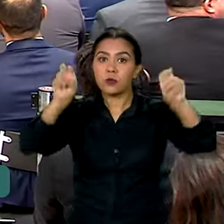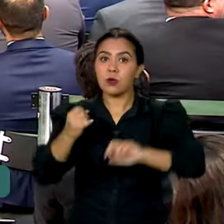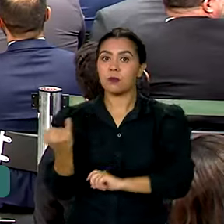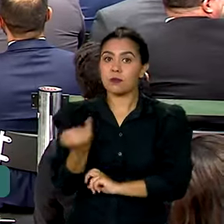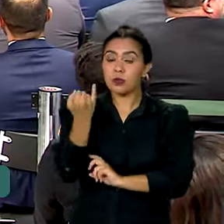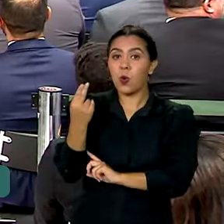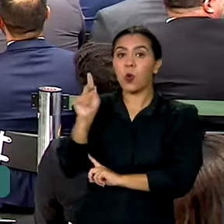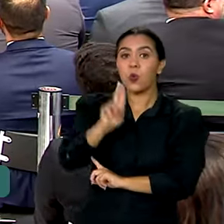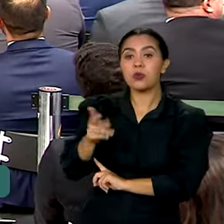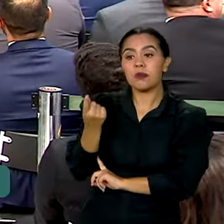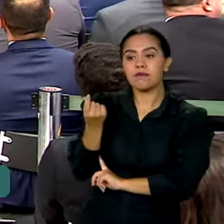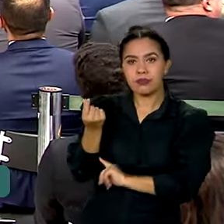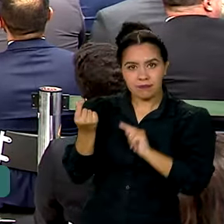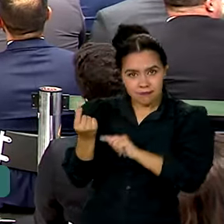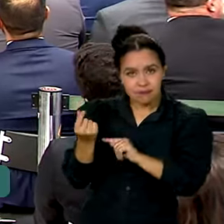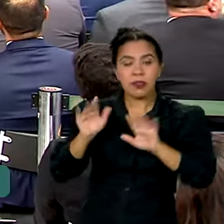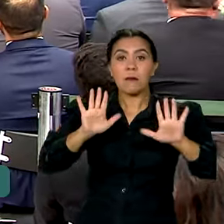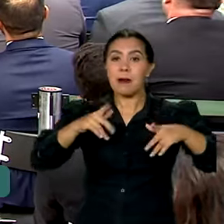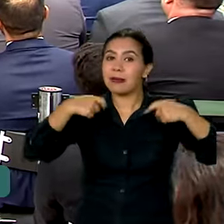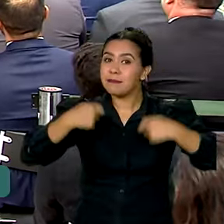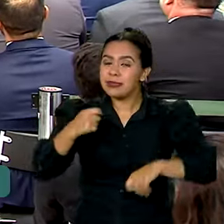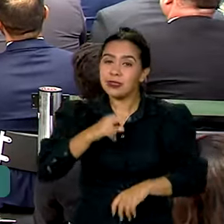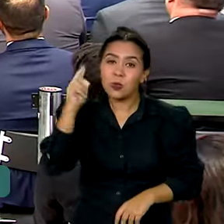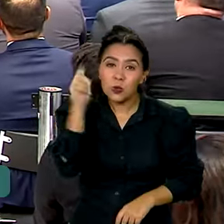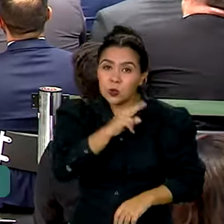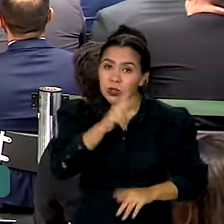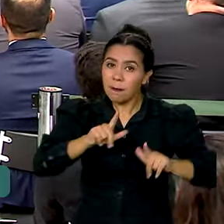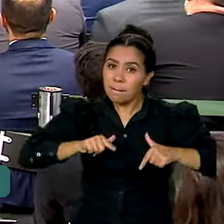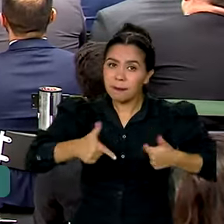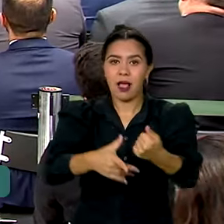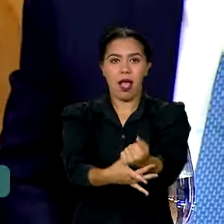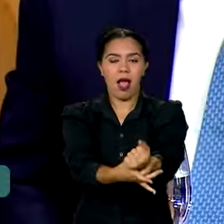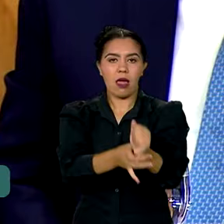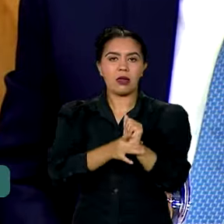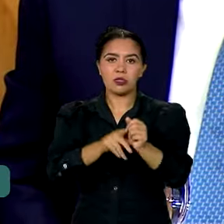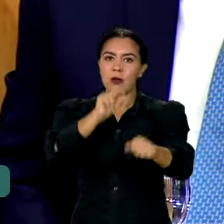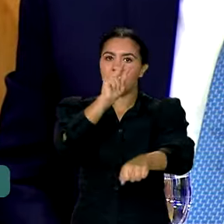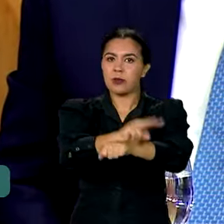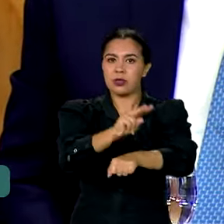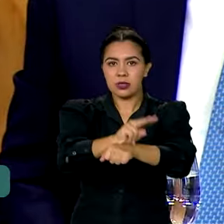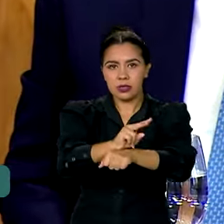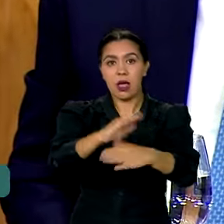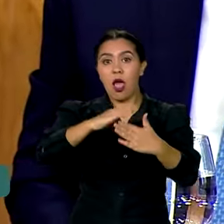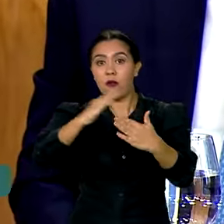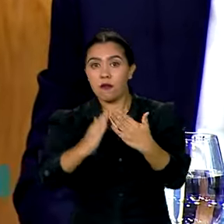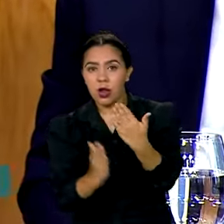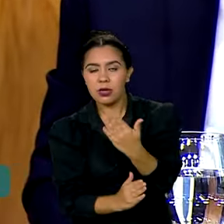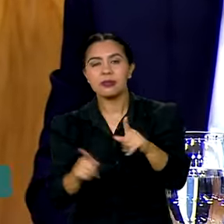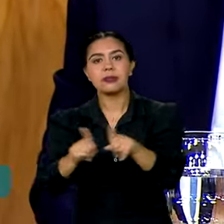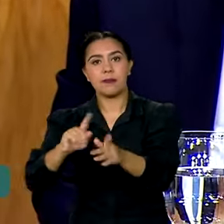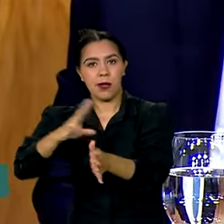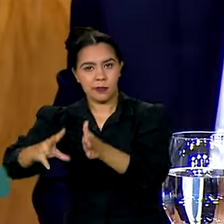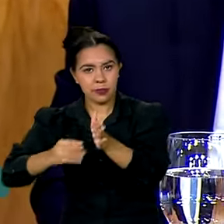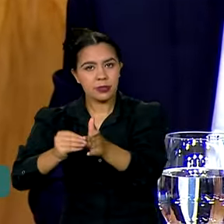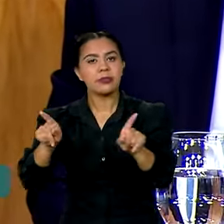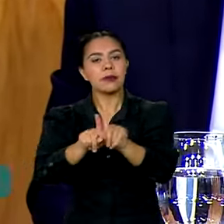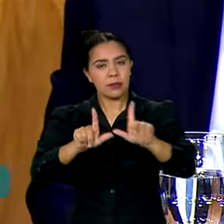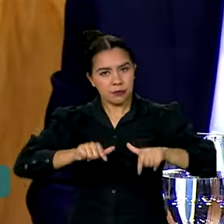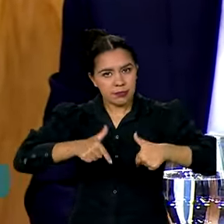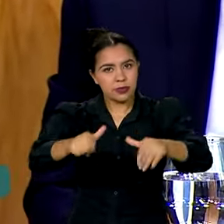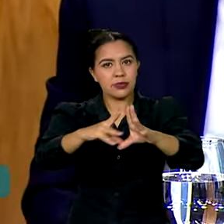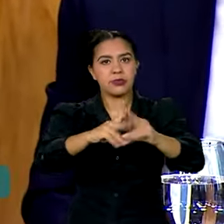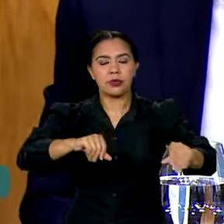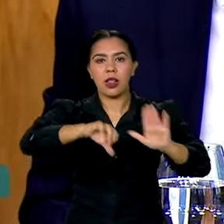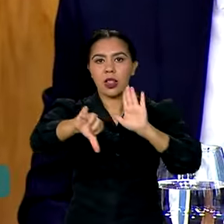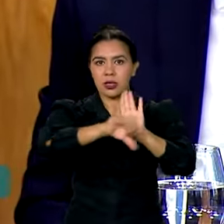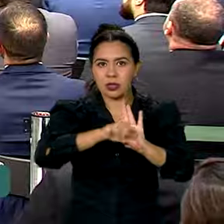Para Lula, é preciso rapidez para garantir a proteção da Amazônia e de quem vive na floresta, além do combate ao crime organizado